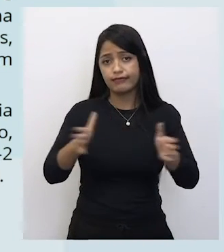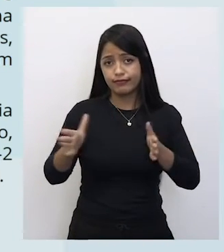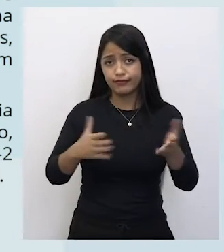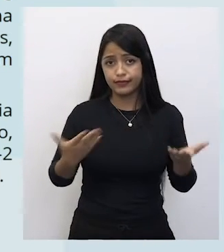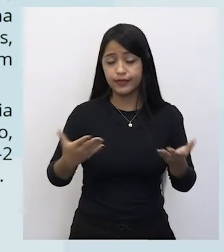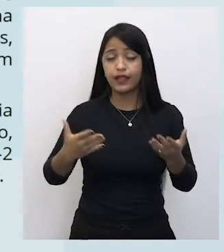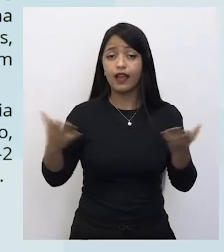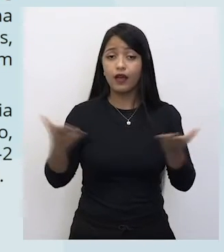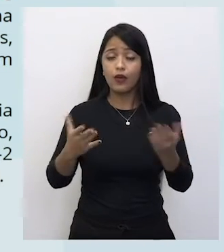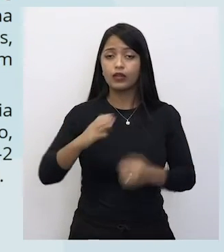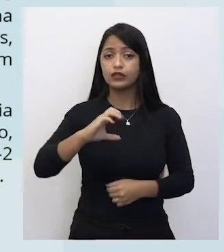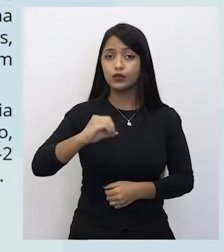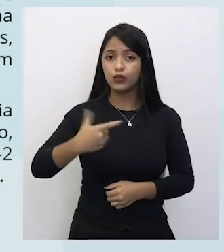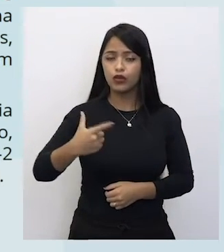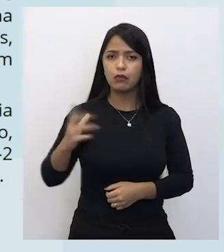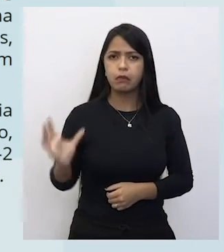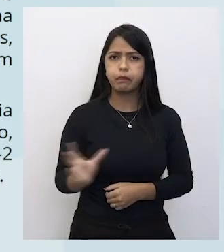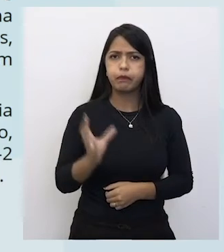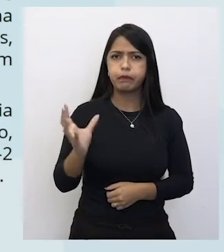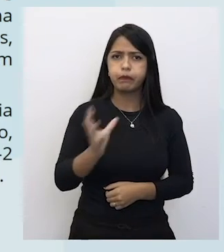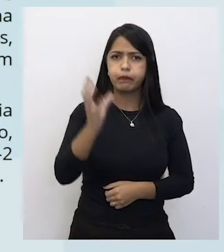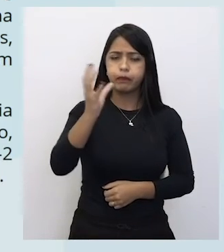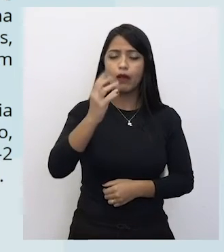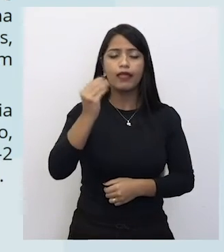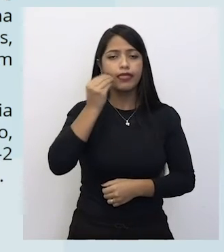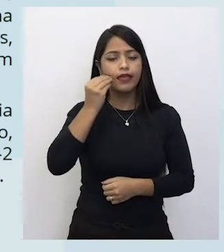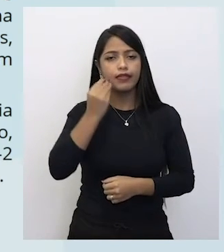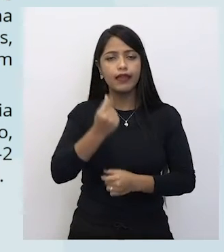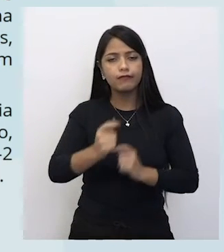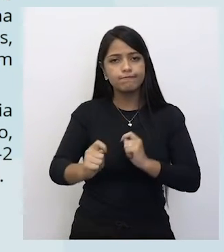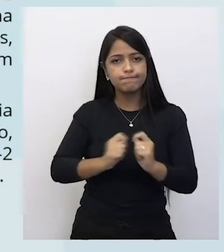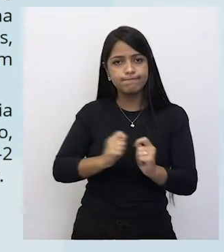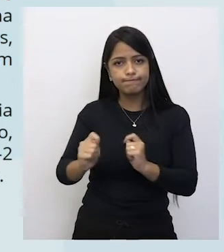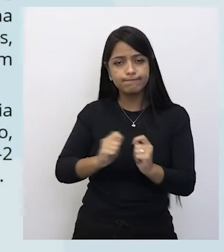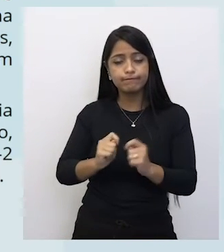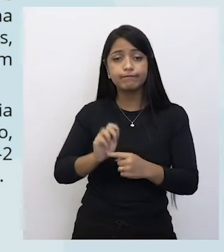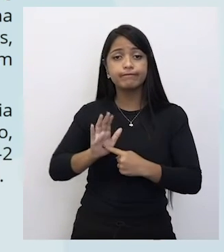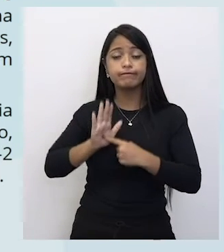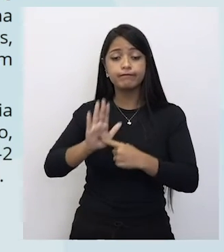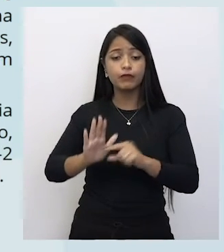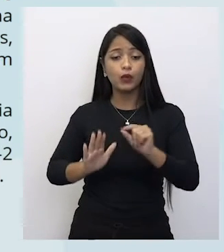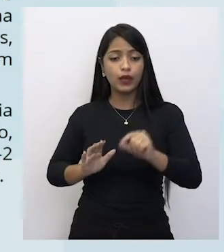carbono resultantes da desaceleração econômica